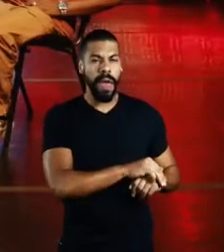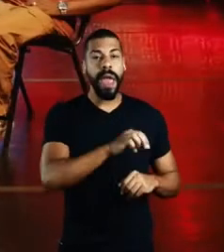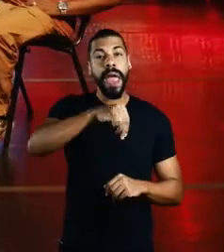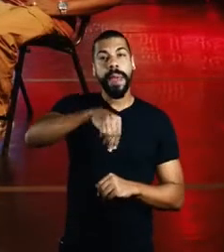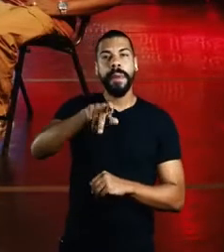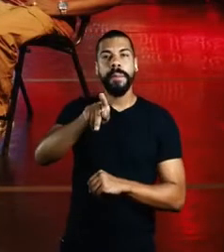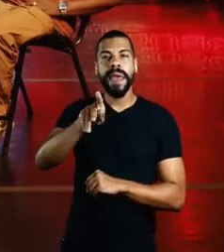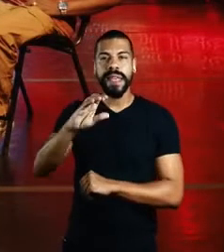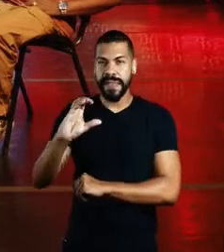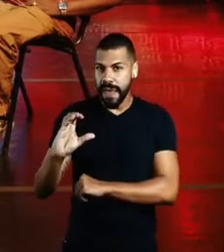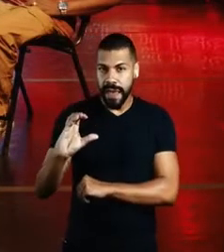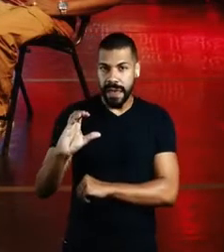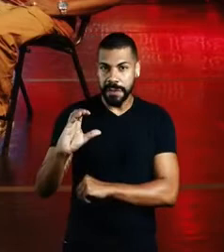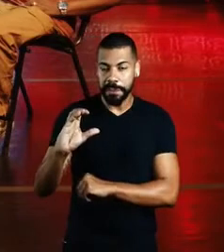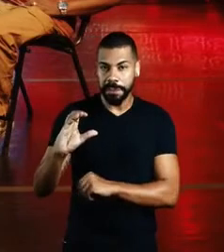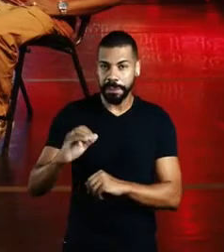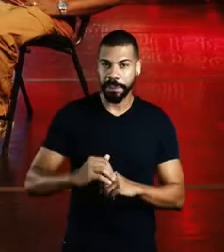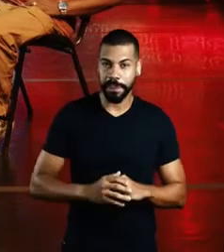MPC...